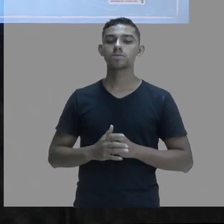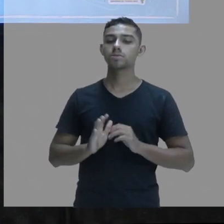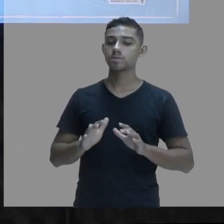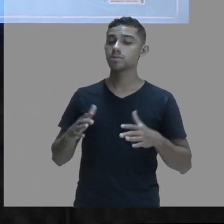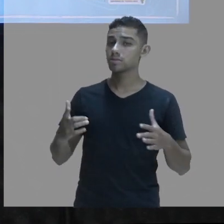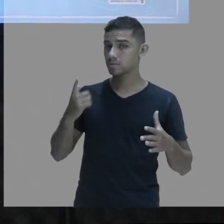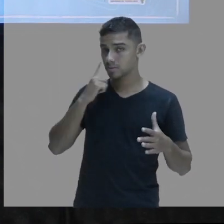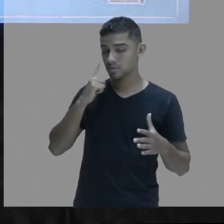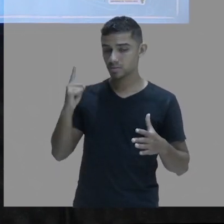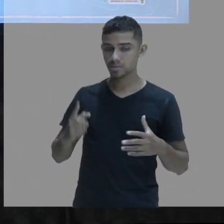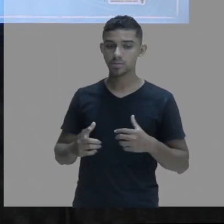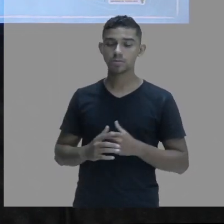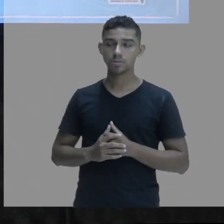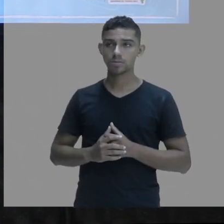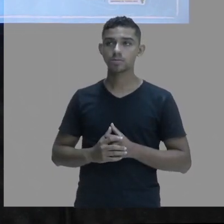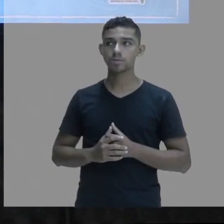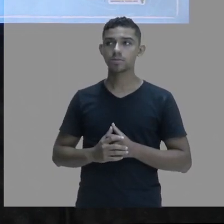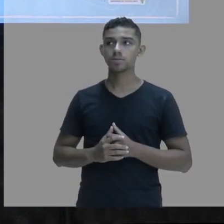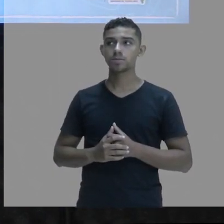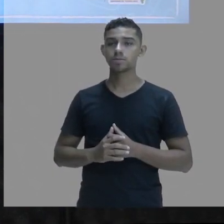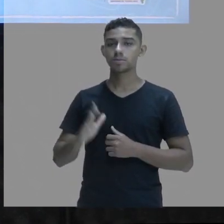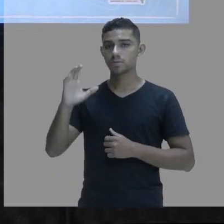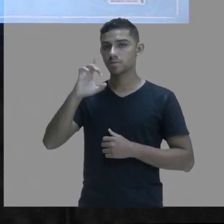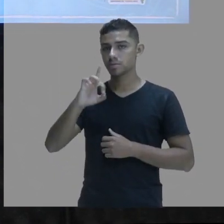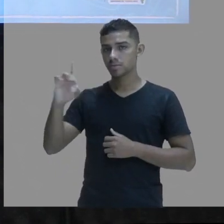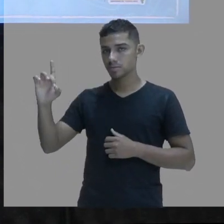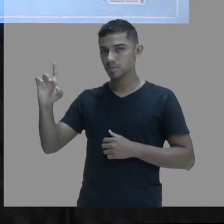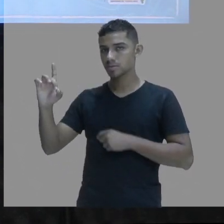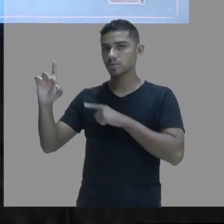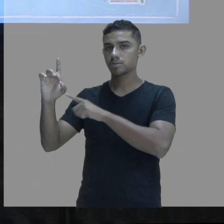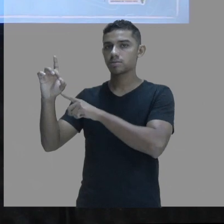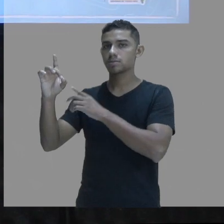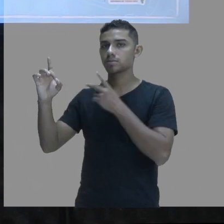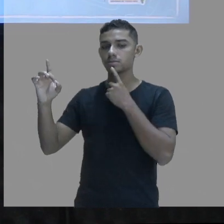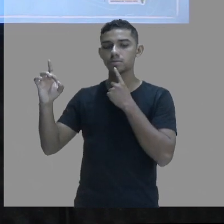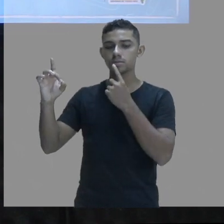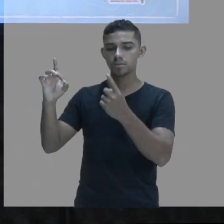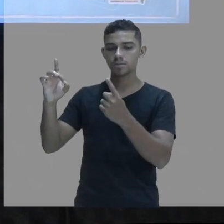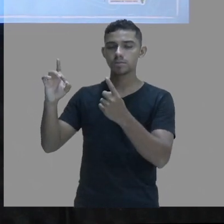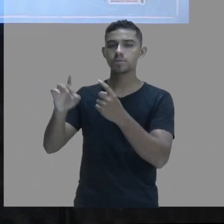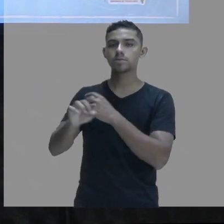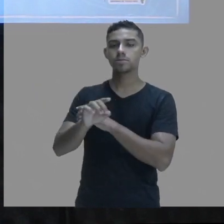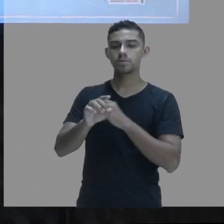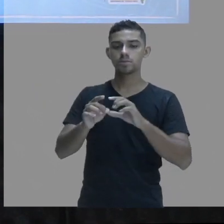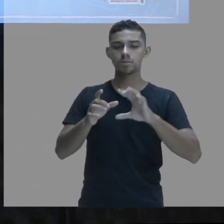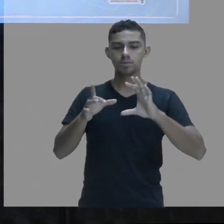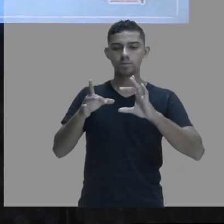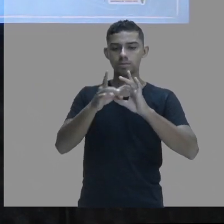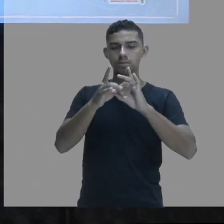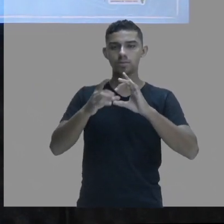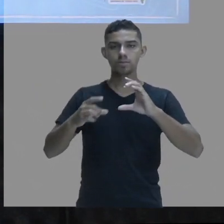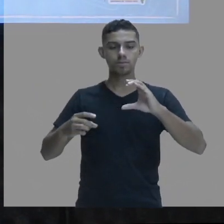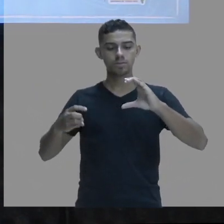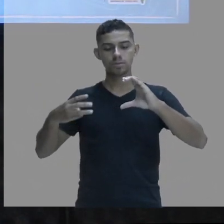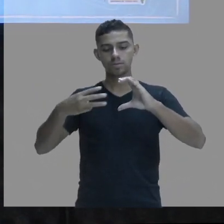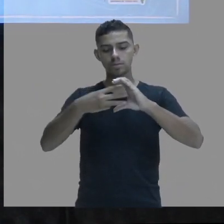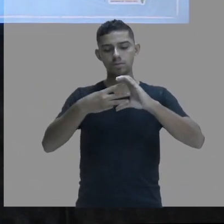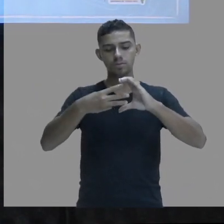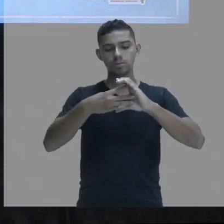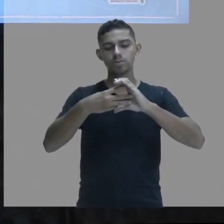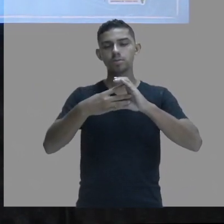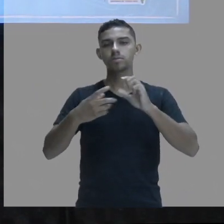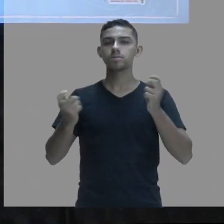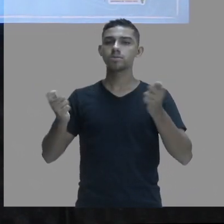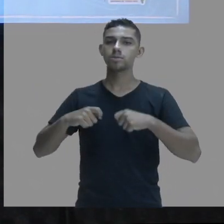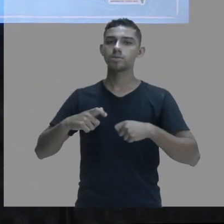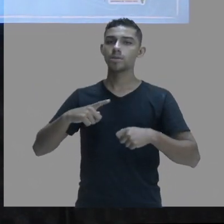Nesse caso, eu tenho a extremidade direita, ela está mais próxima da ligação tripla. Então, por lá começa a